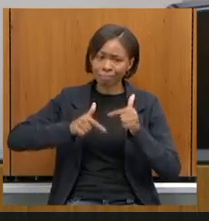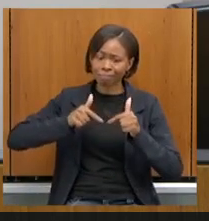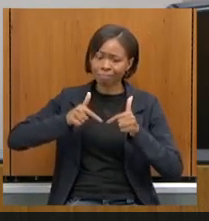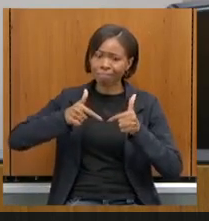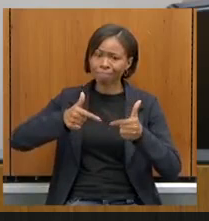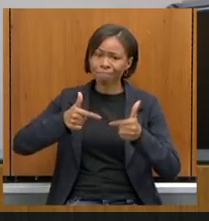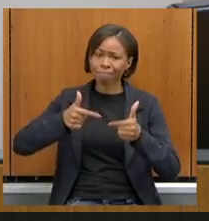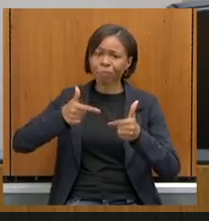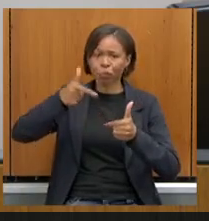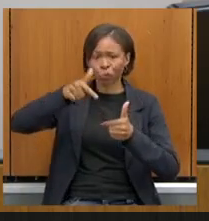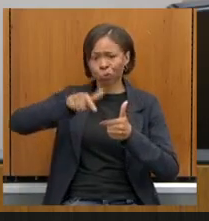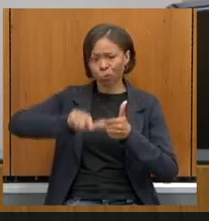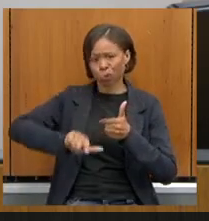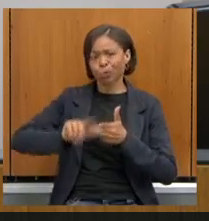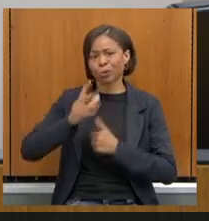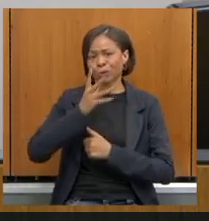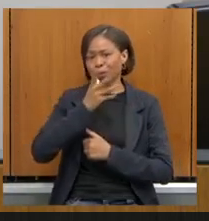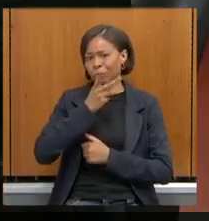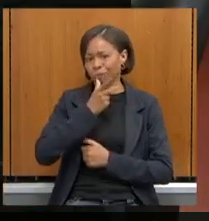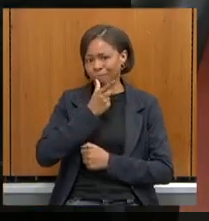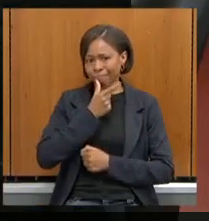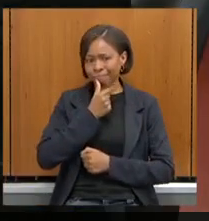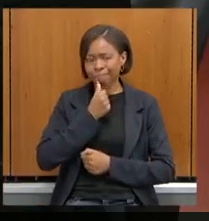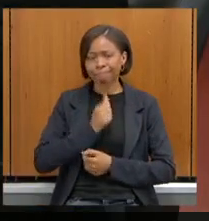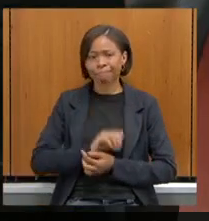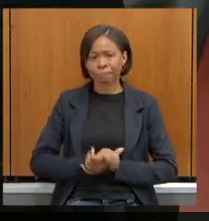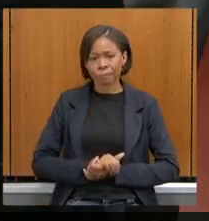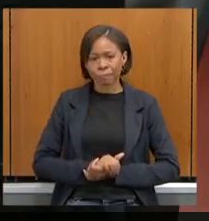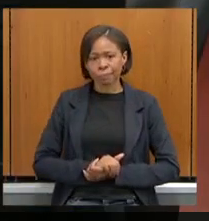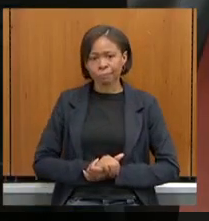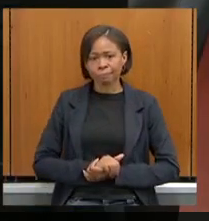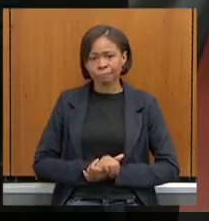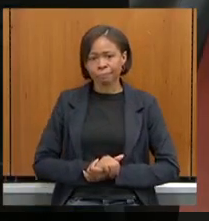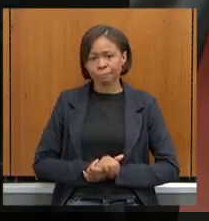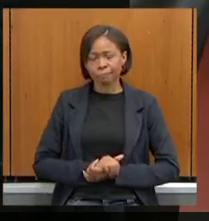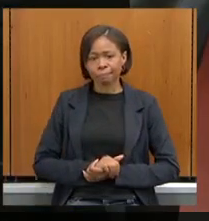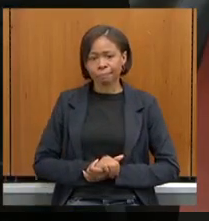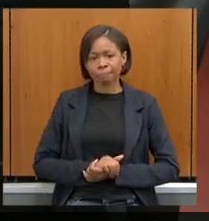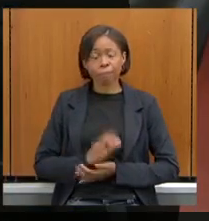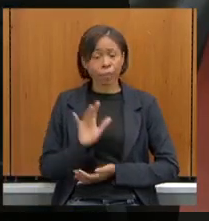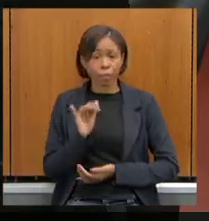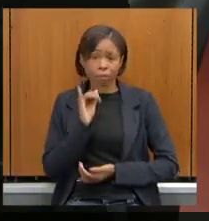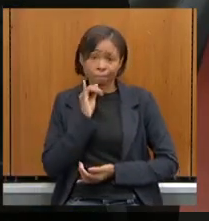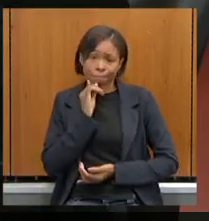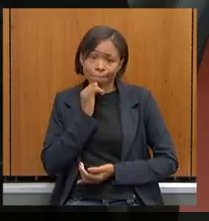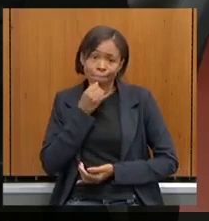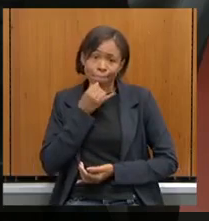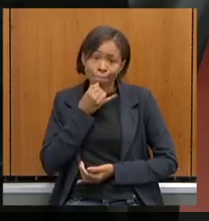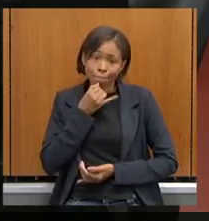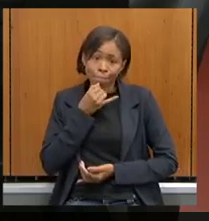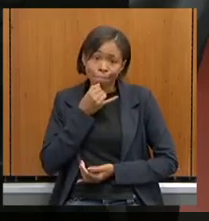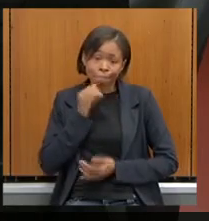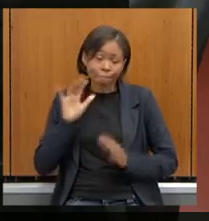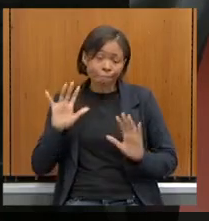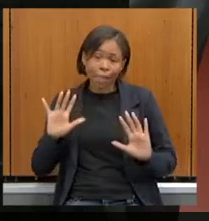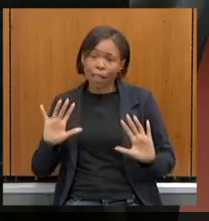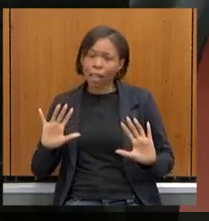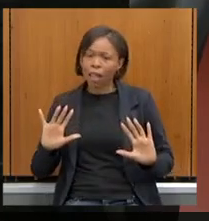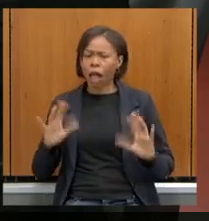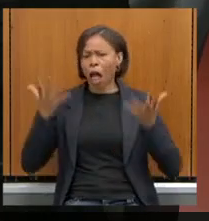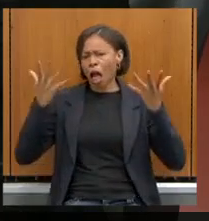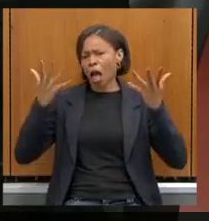costumeiras. E, lamentavelmente, não temos muito a comemorar,